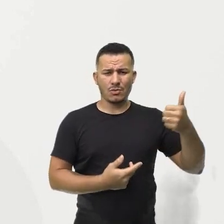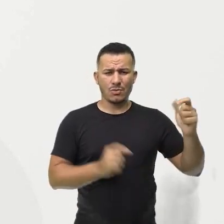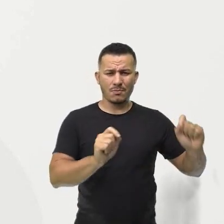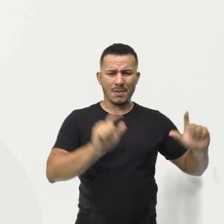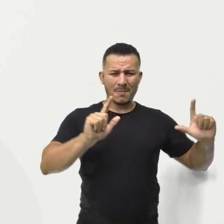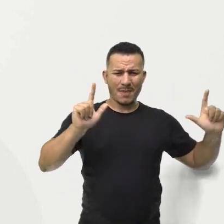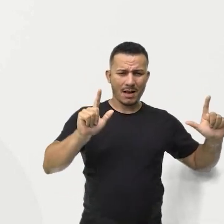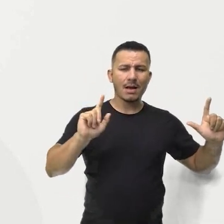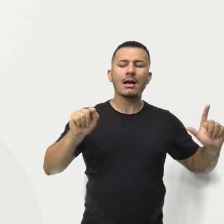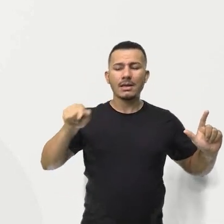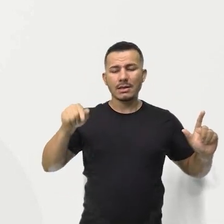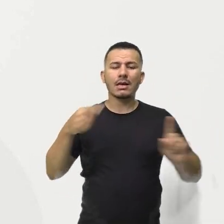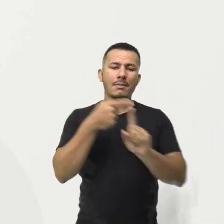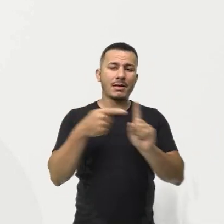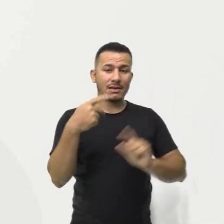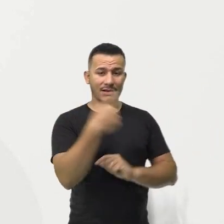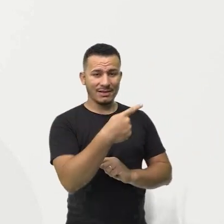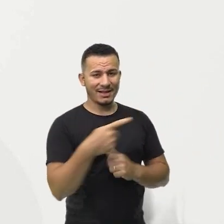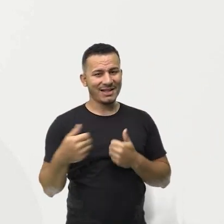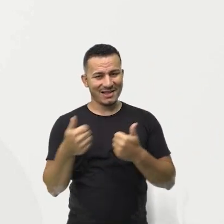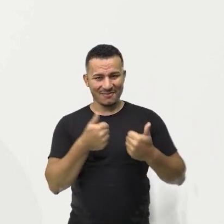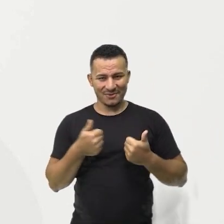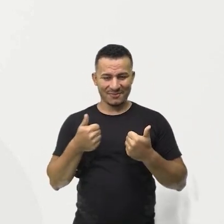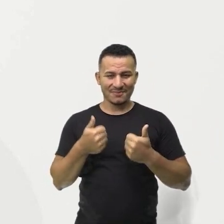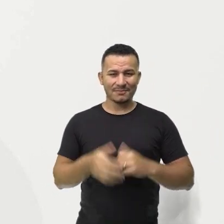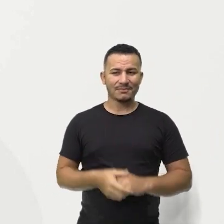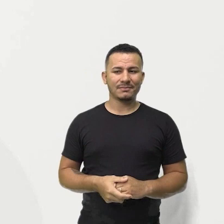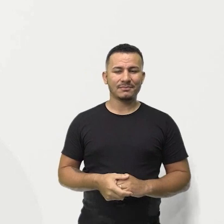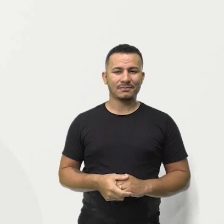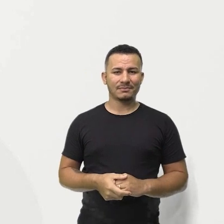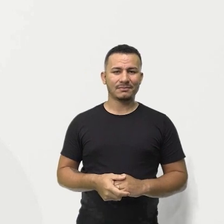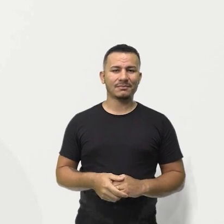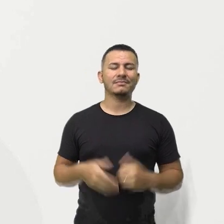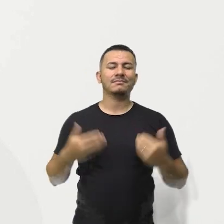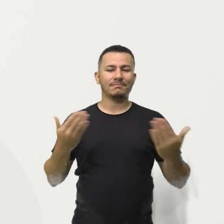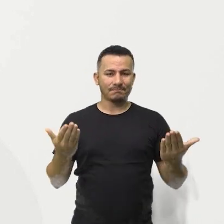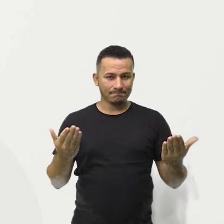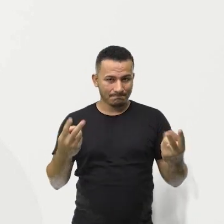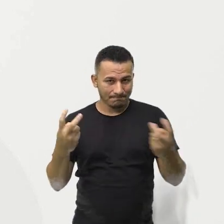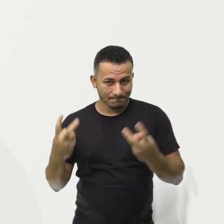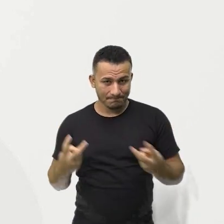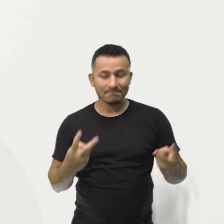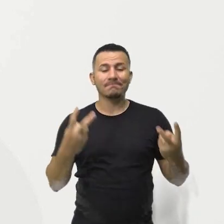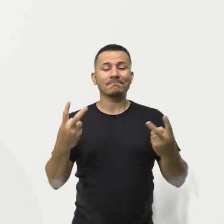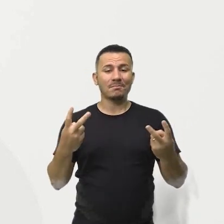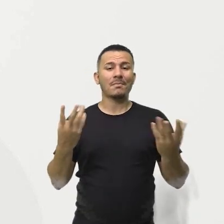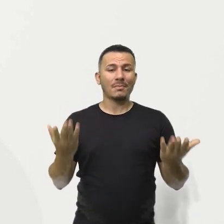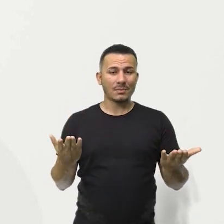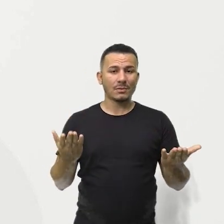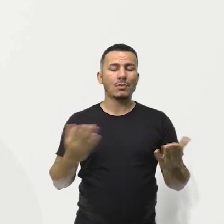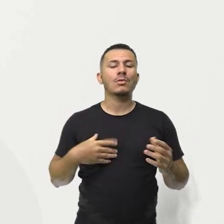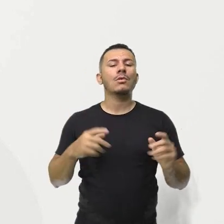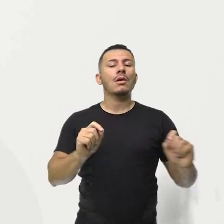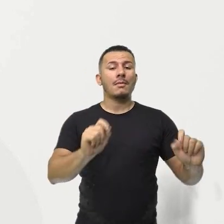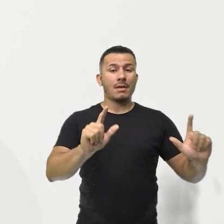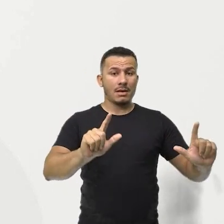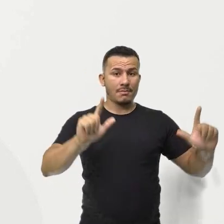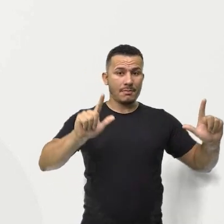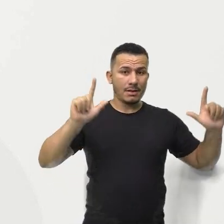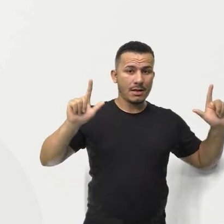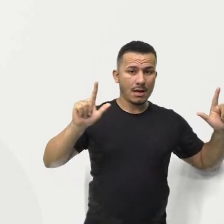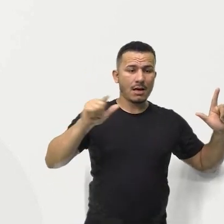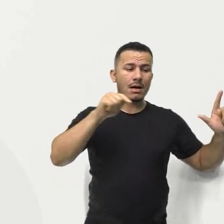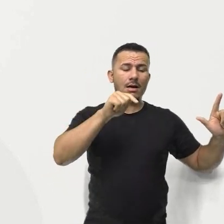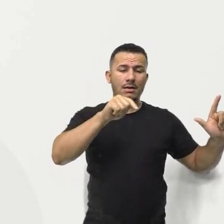divididas por 2 e nós obtemos, claro, uma figura que equivale à metade